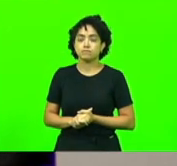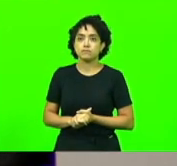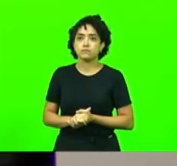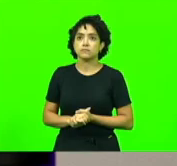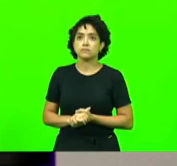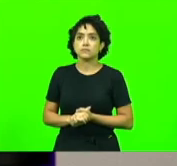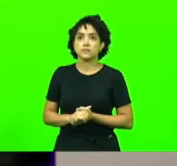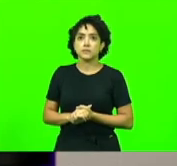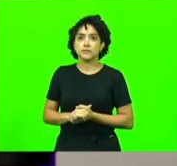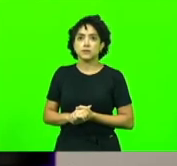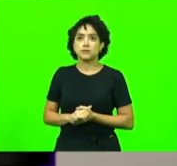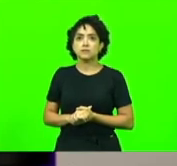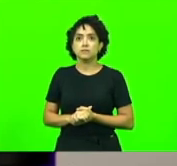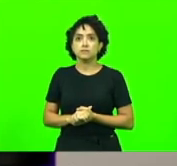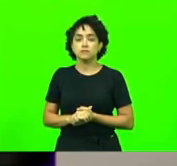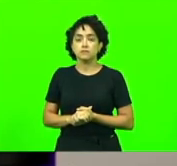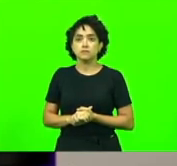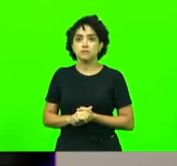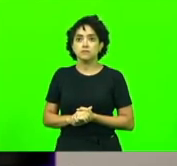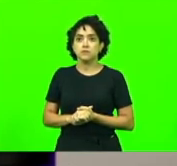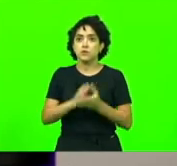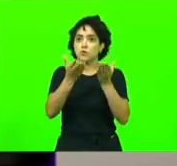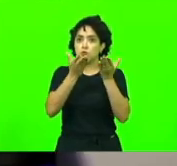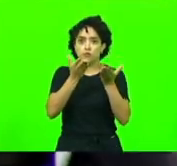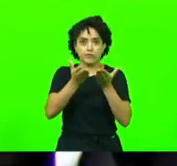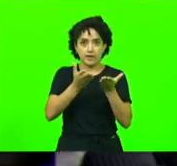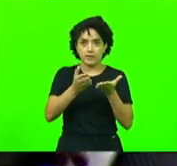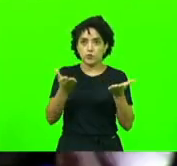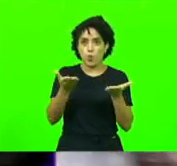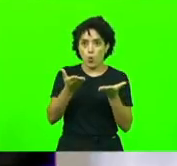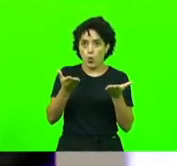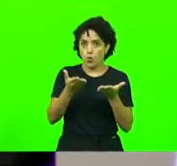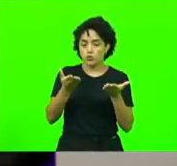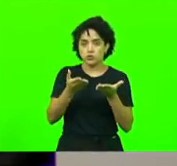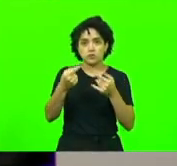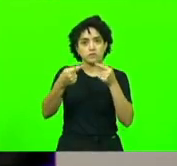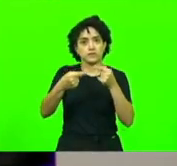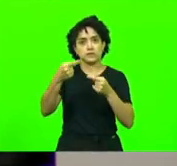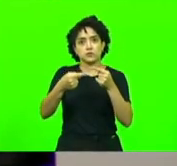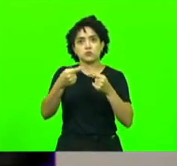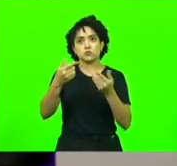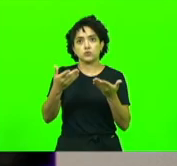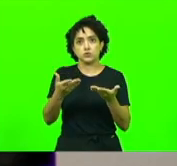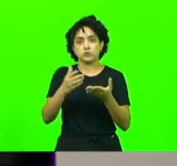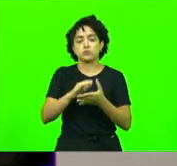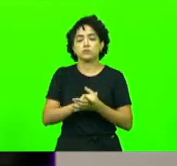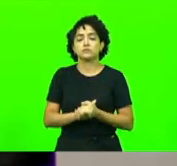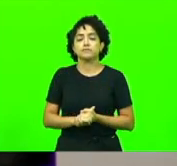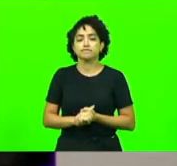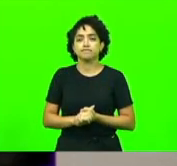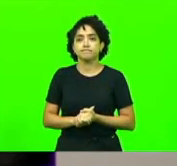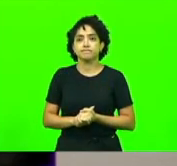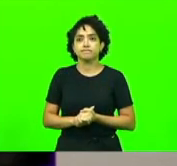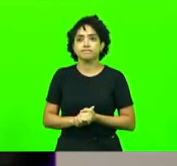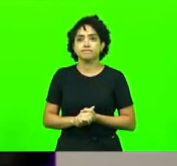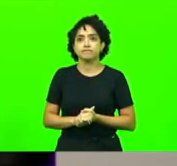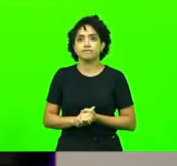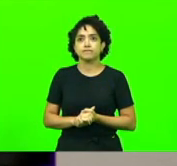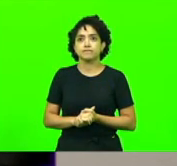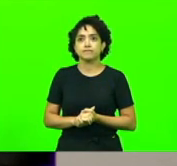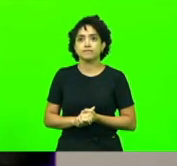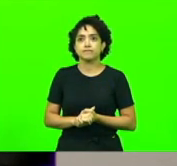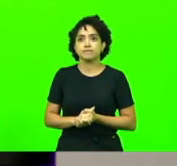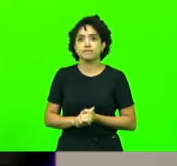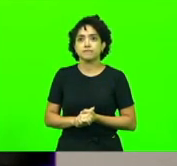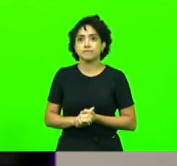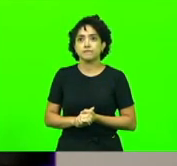O veto vai ser apreciado hoje? Não, o veto não será apreciado no dia de hoje, deputado Obrigado, João. Senhor presidente. Tá bem? Obrigado, deputado